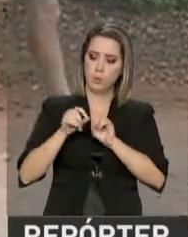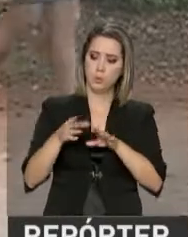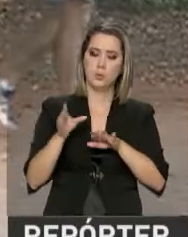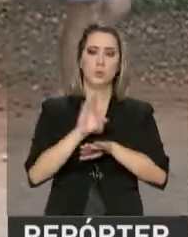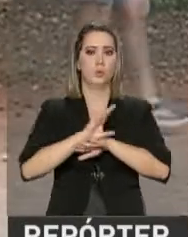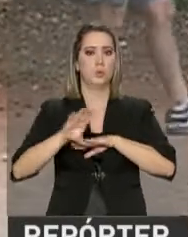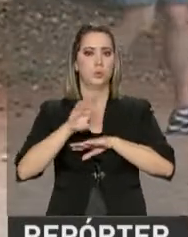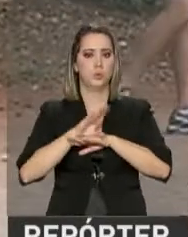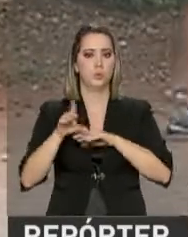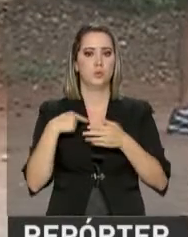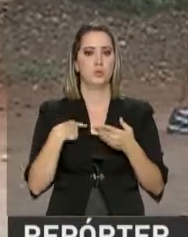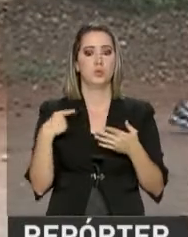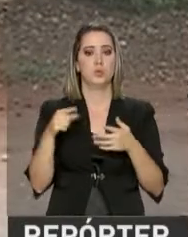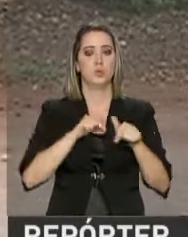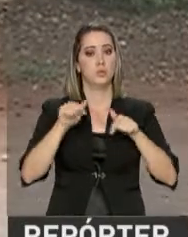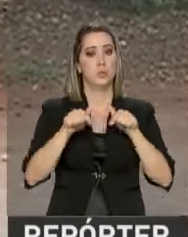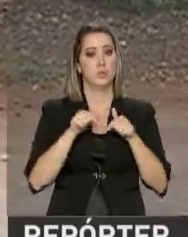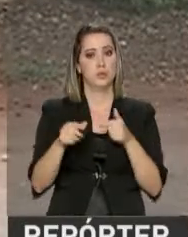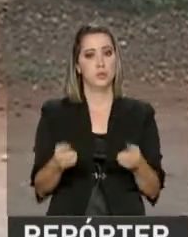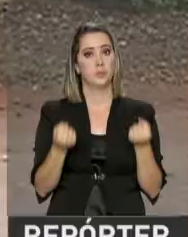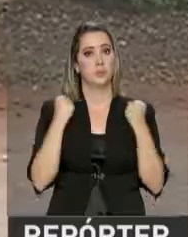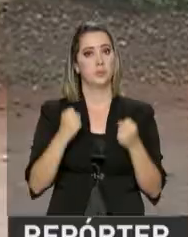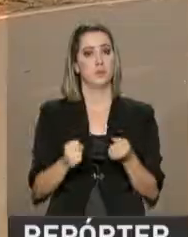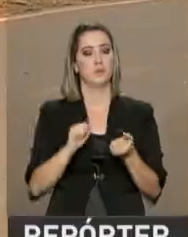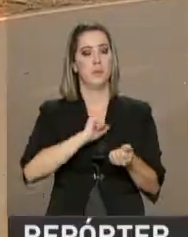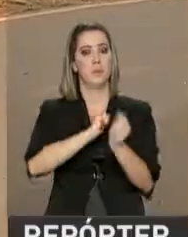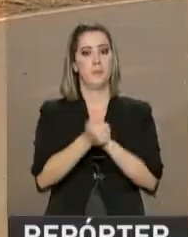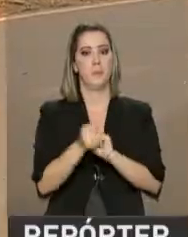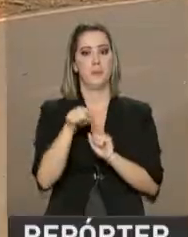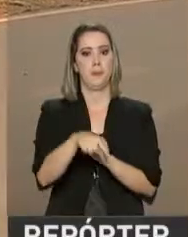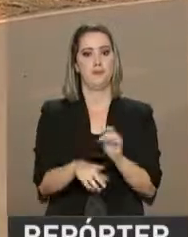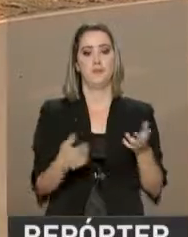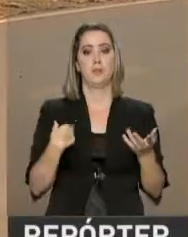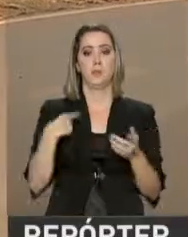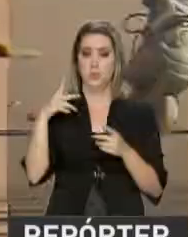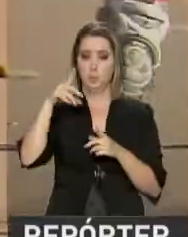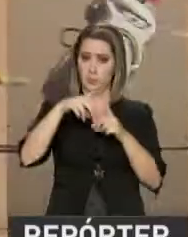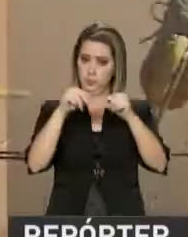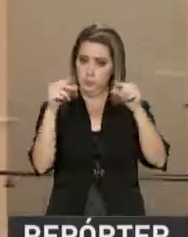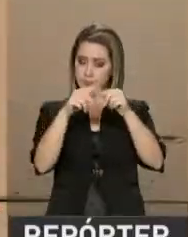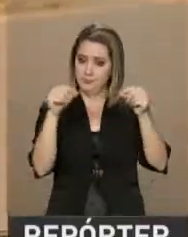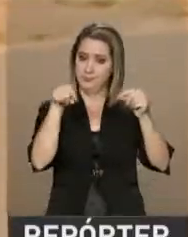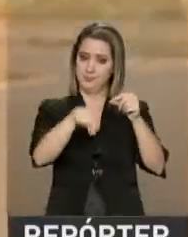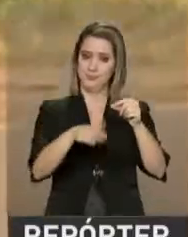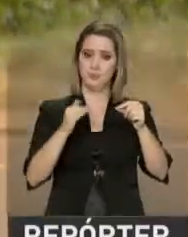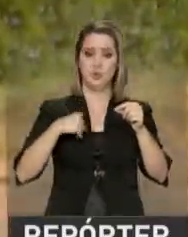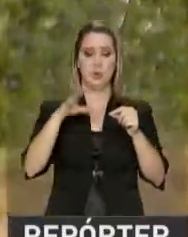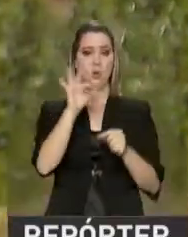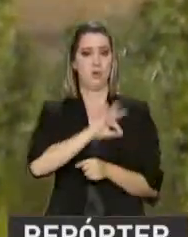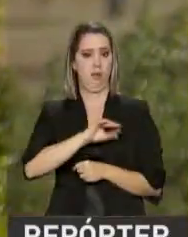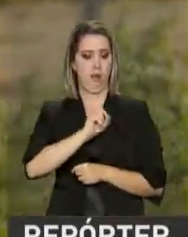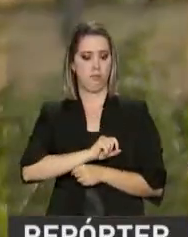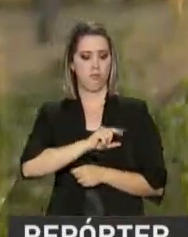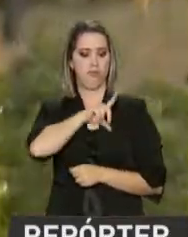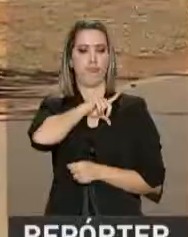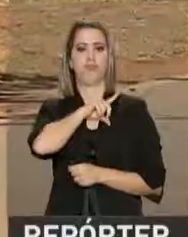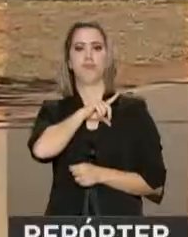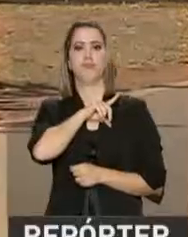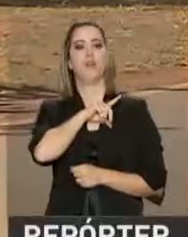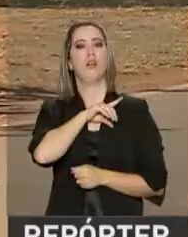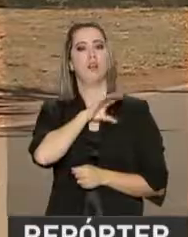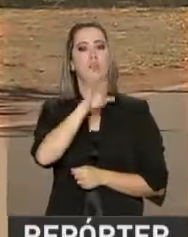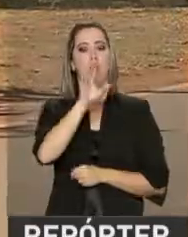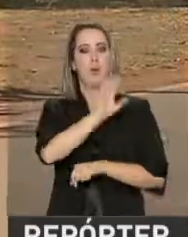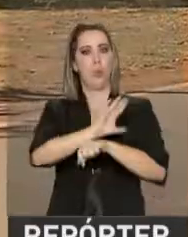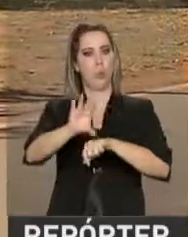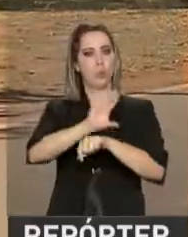condição social com as atividades físicas e esportivas, o que leva o Distrito Federal, uma das regiões com renda per capita e escolaridade mais altas